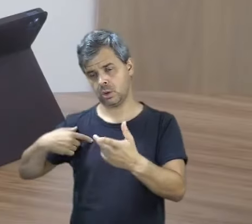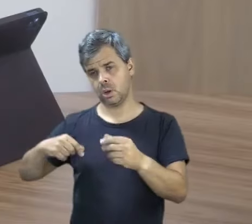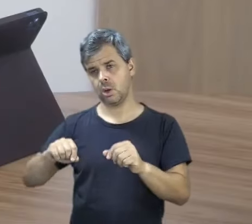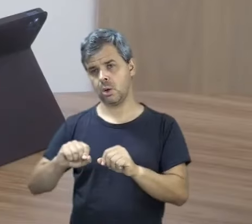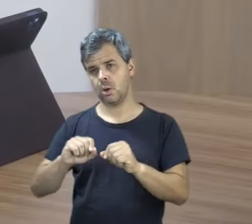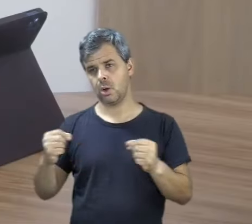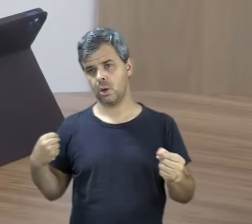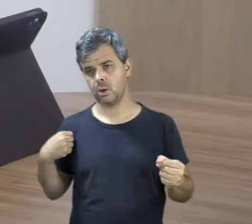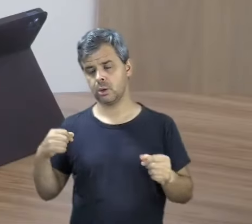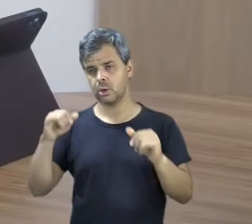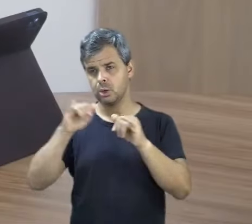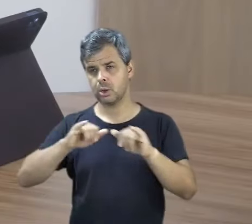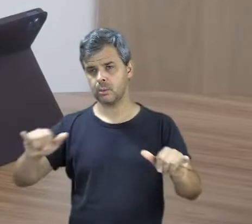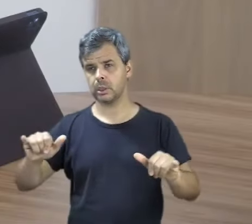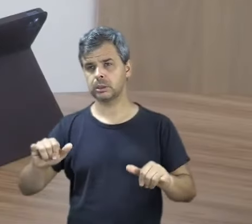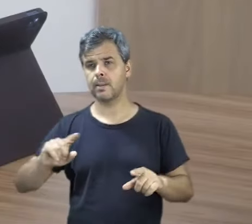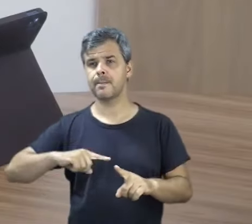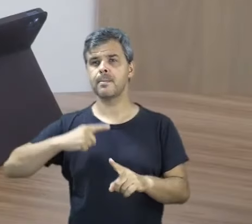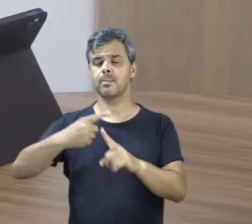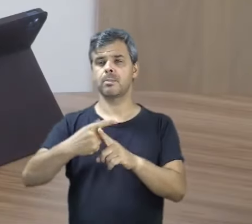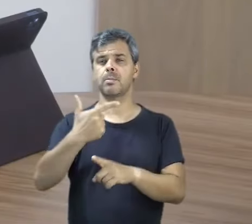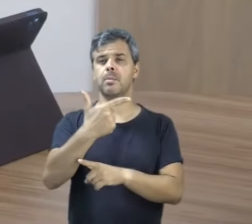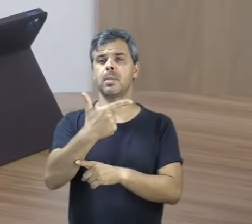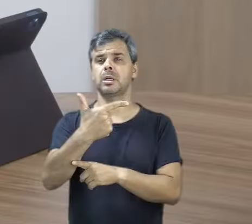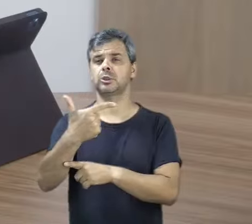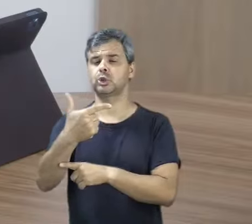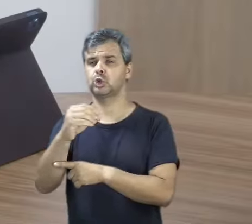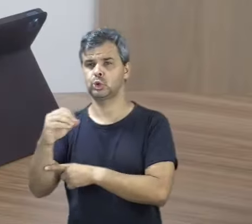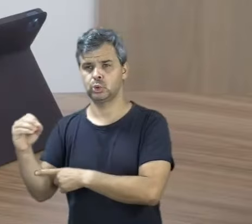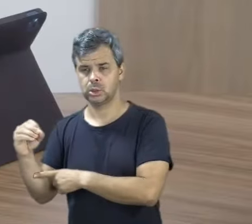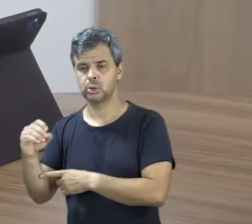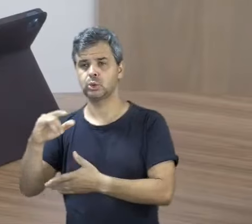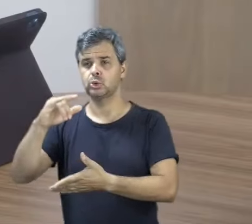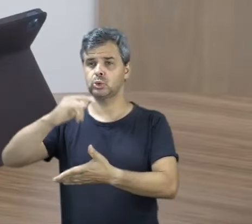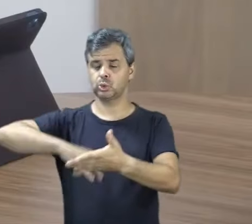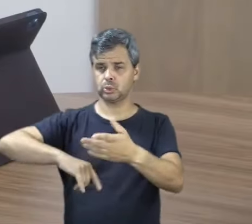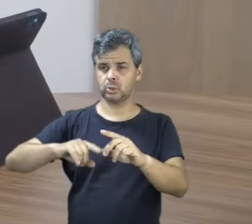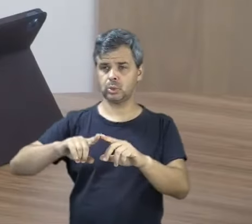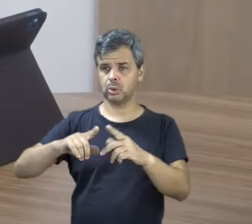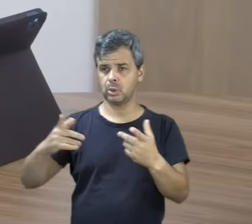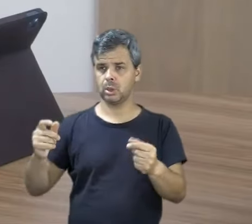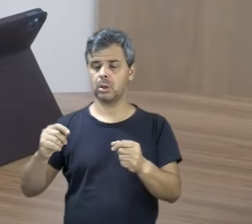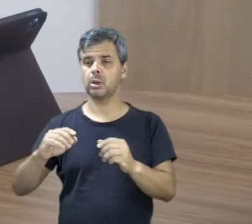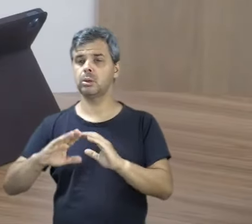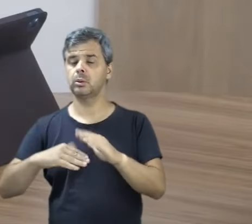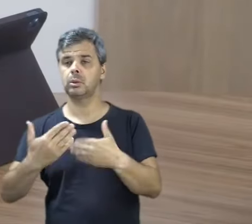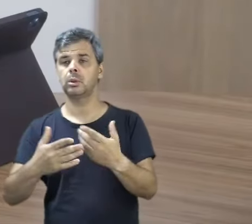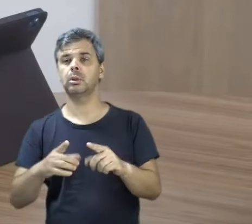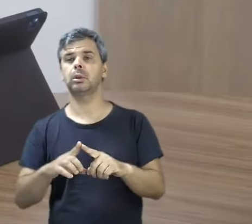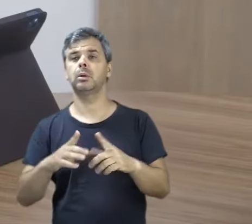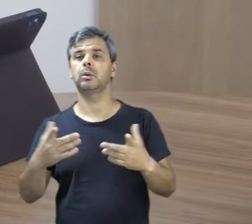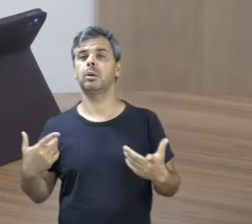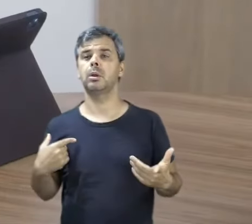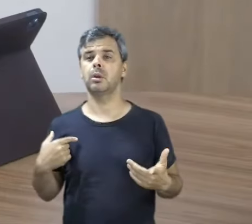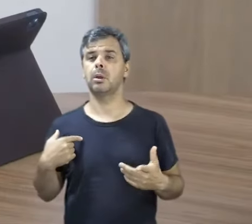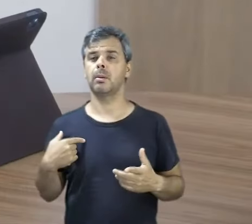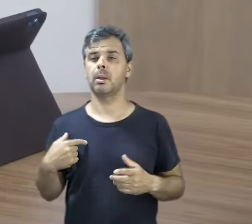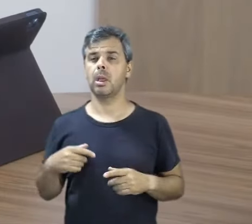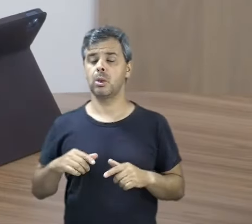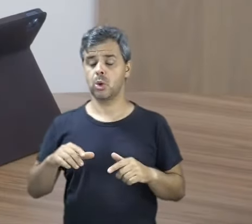trazer um dado de que são mais de 200 documentos em andamento. E o MIR